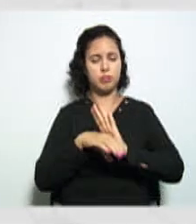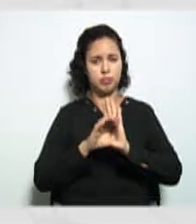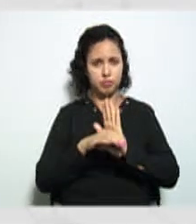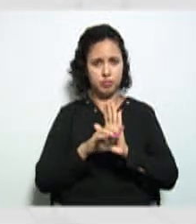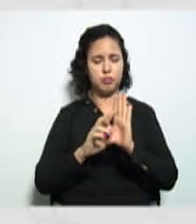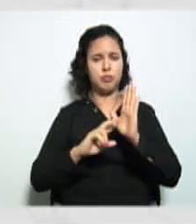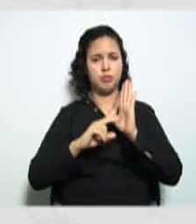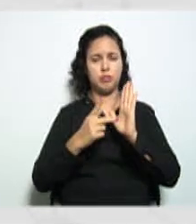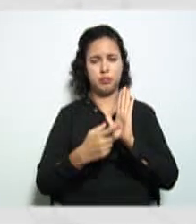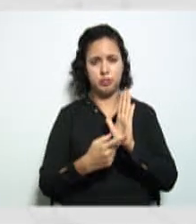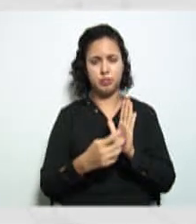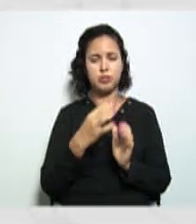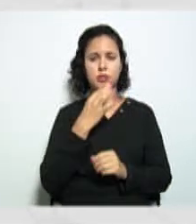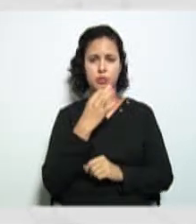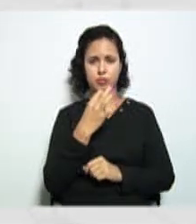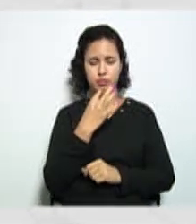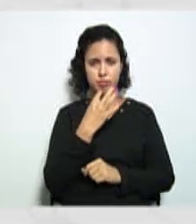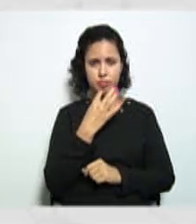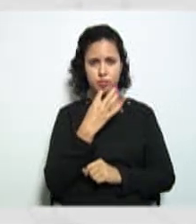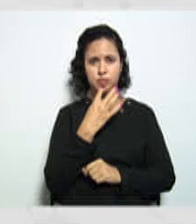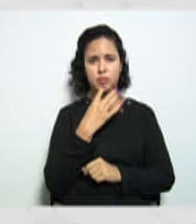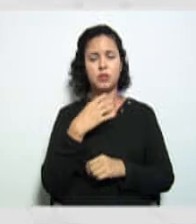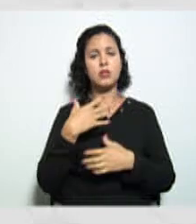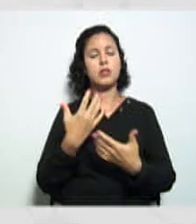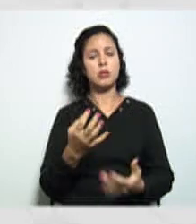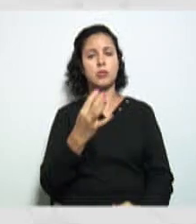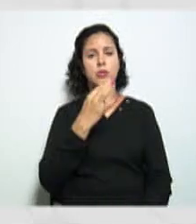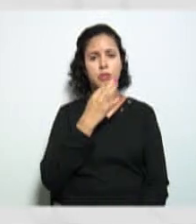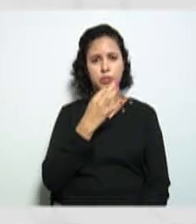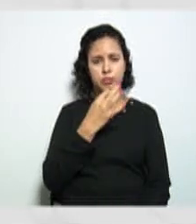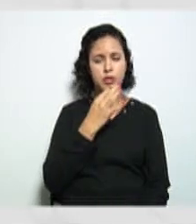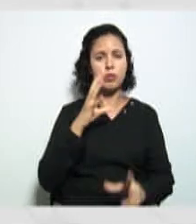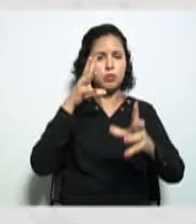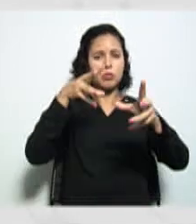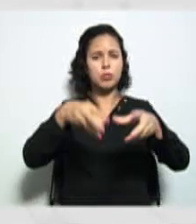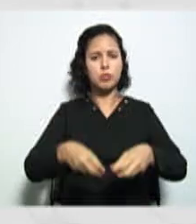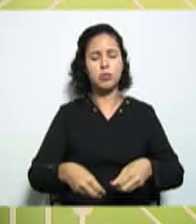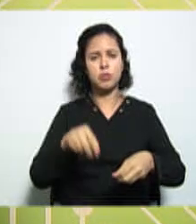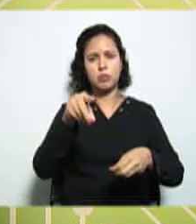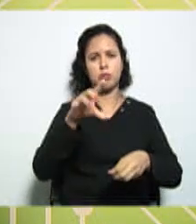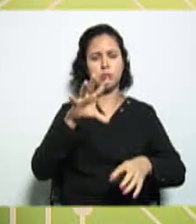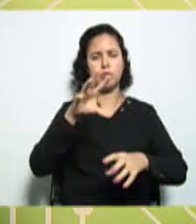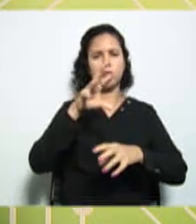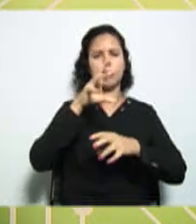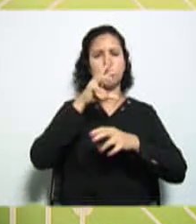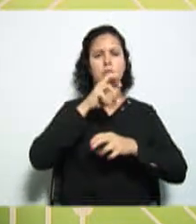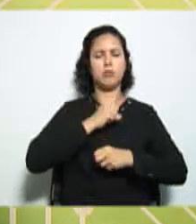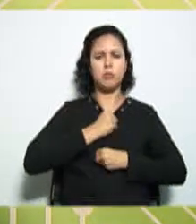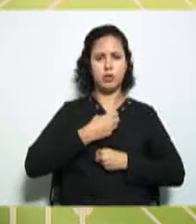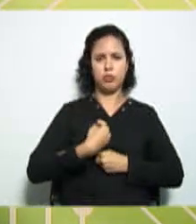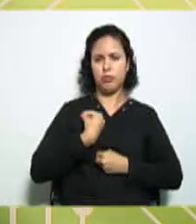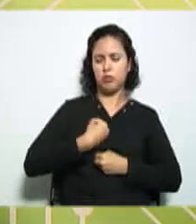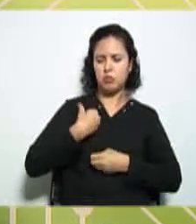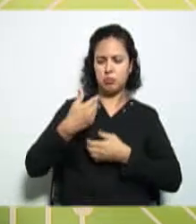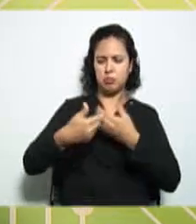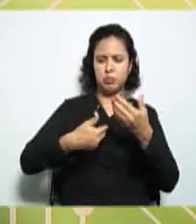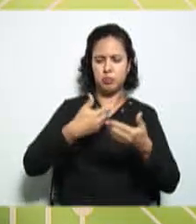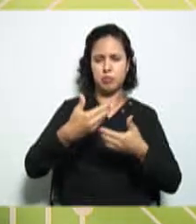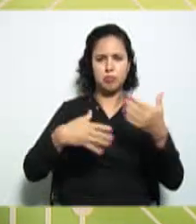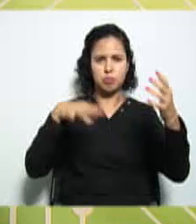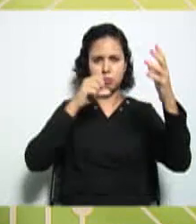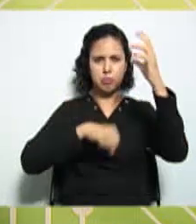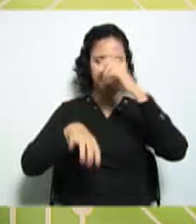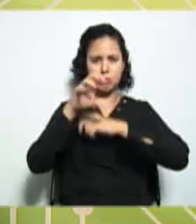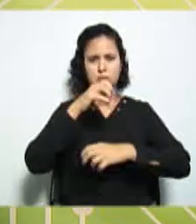abrangente de conhecimento, né? E o conhecimento é tudo aquilo que você vai adquirindo ao longo da sua vida.